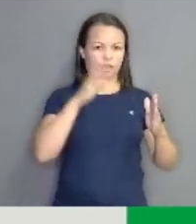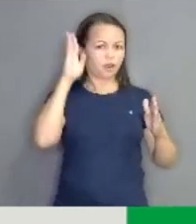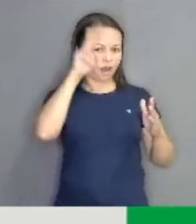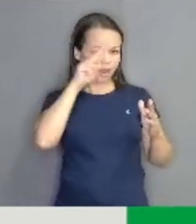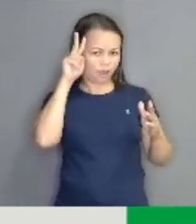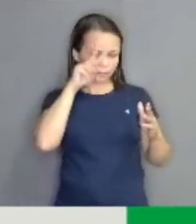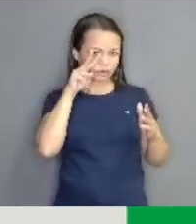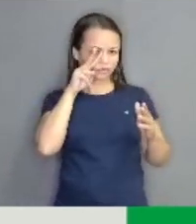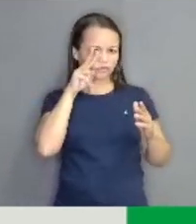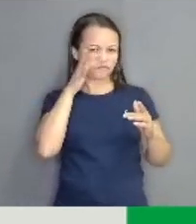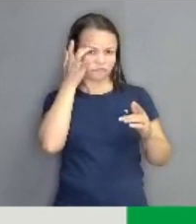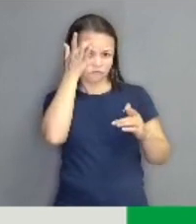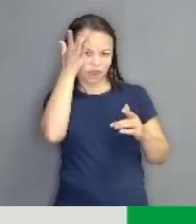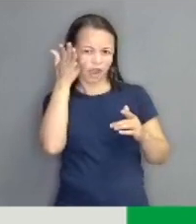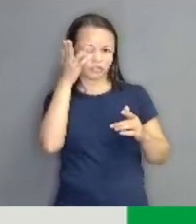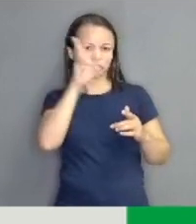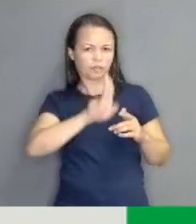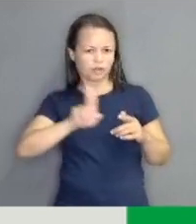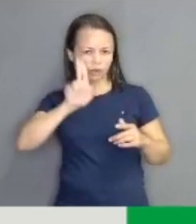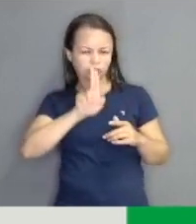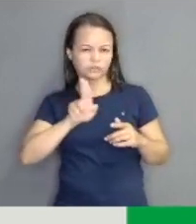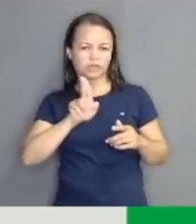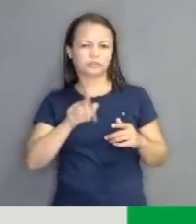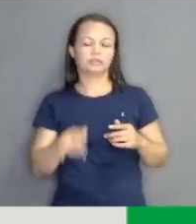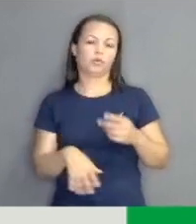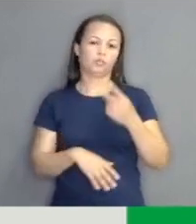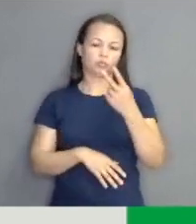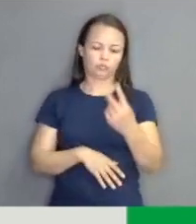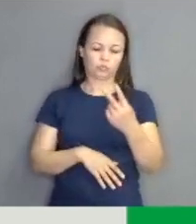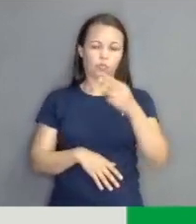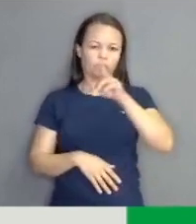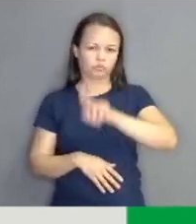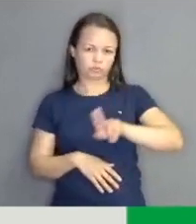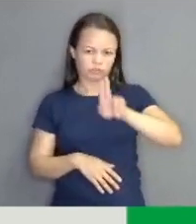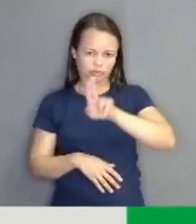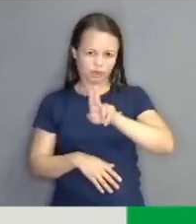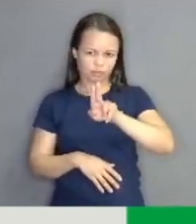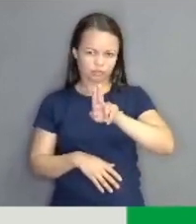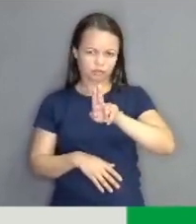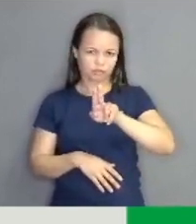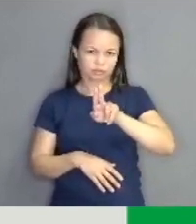unidades. Então, vamos lá. 2 unidades.